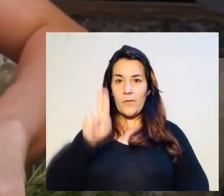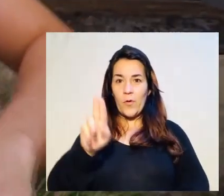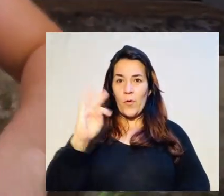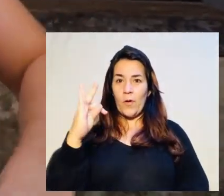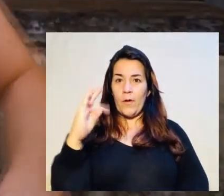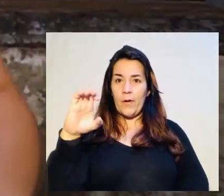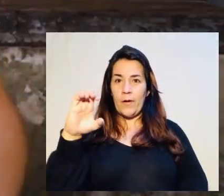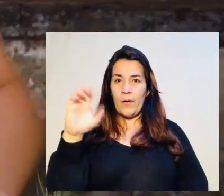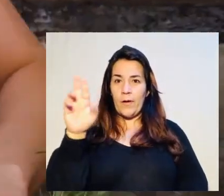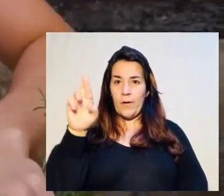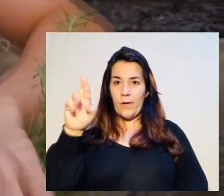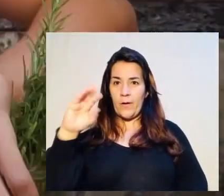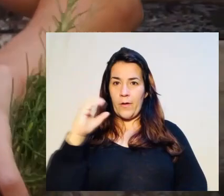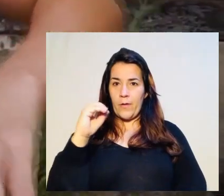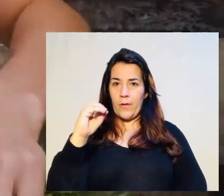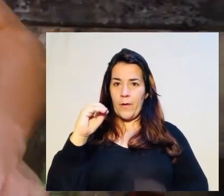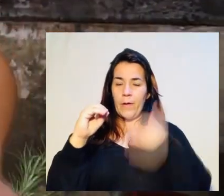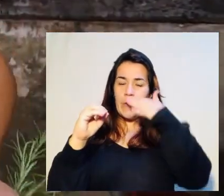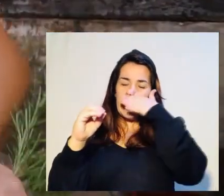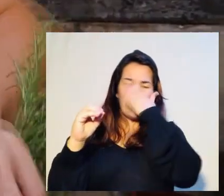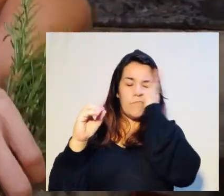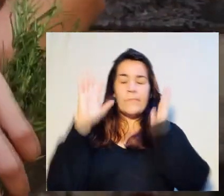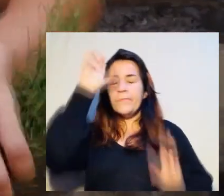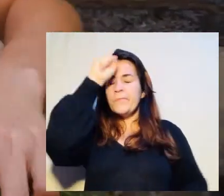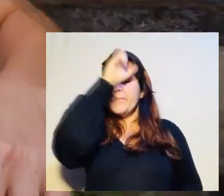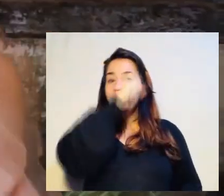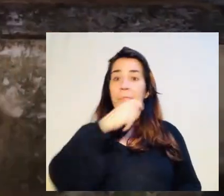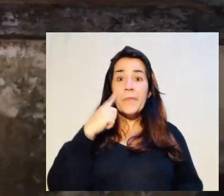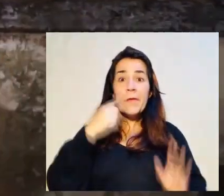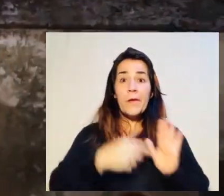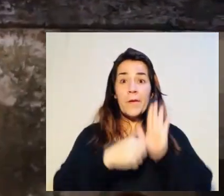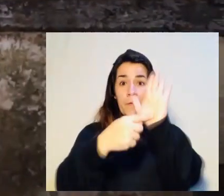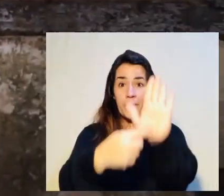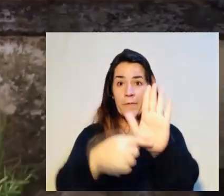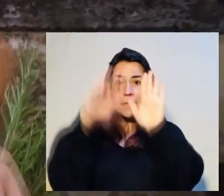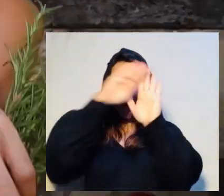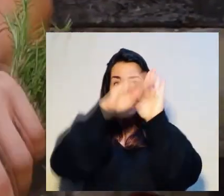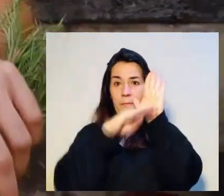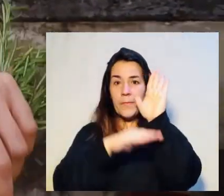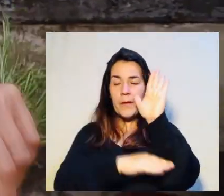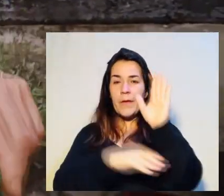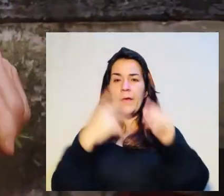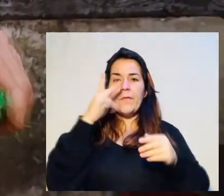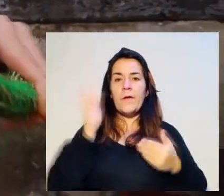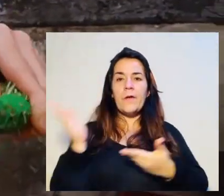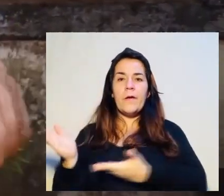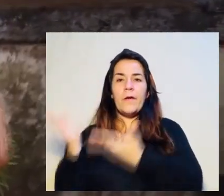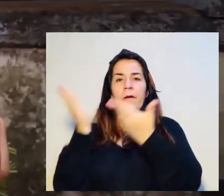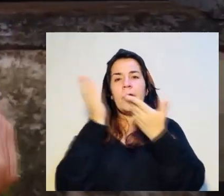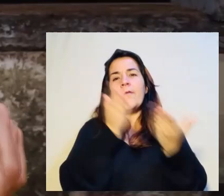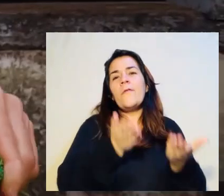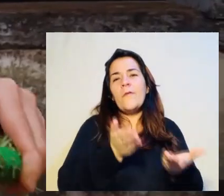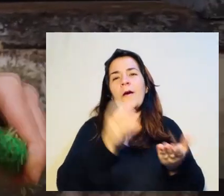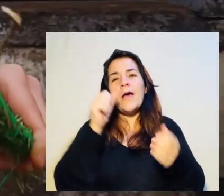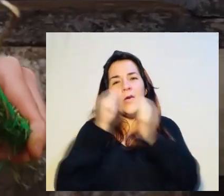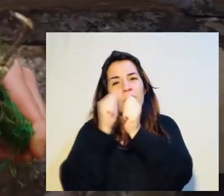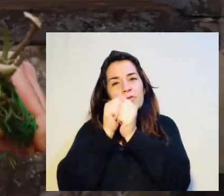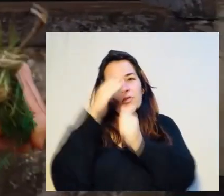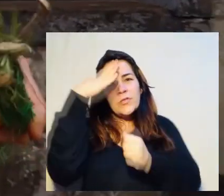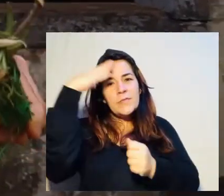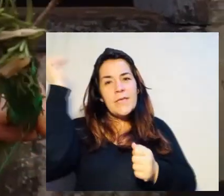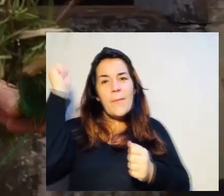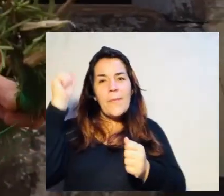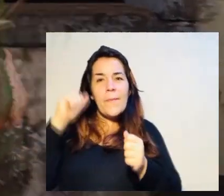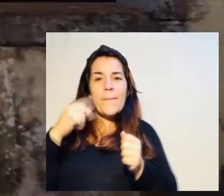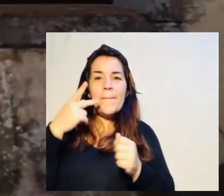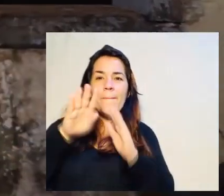Então, aprendendo que é o seu punhado e que é essa medida, a gente trouxe a ciência bem